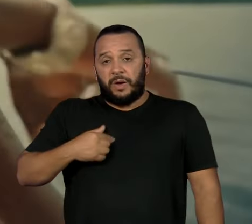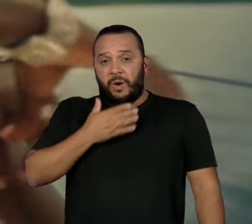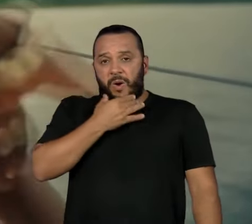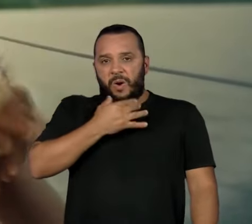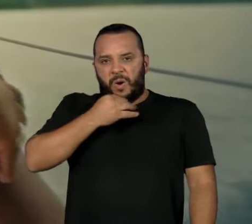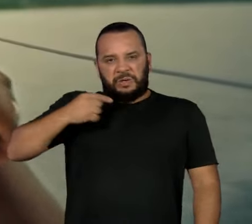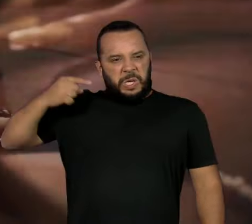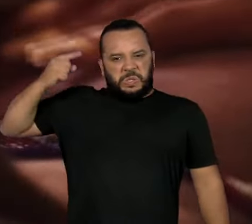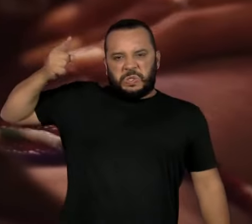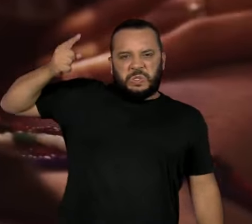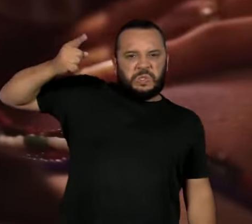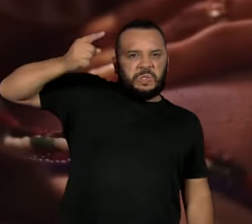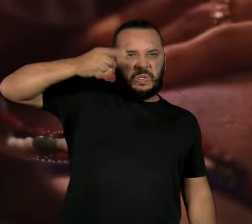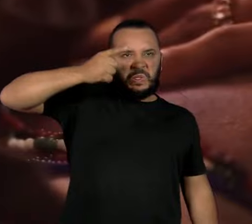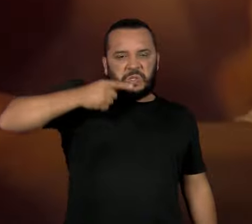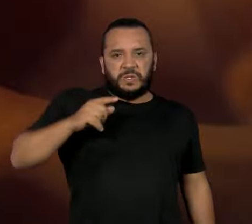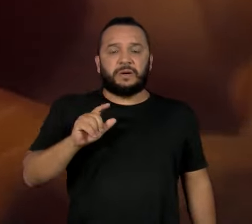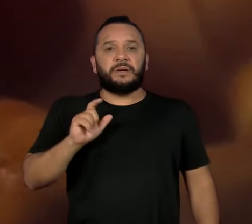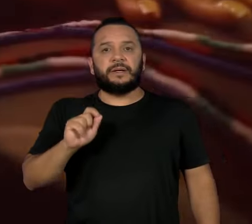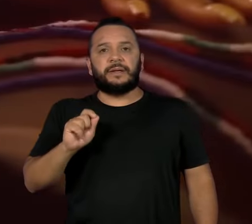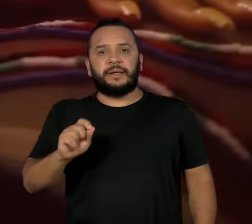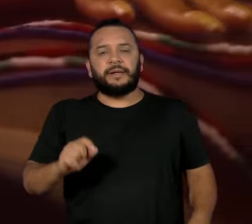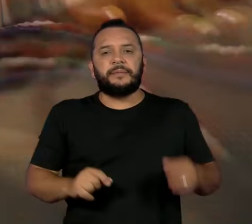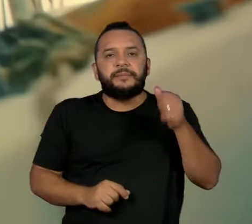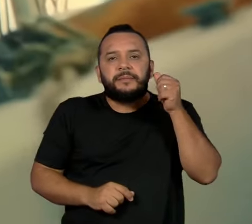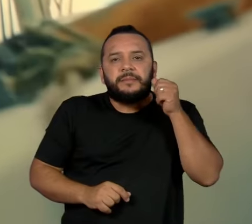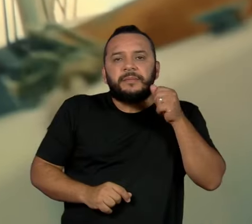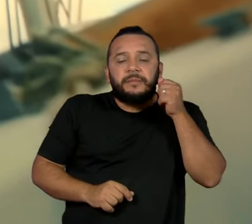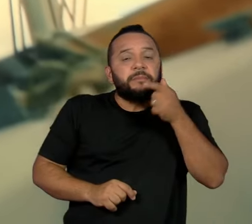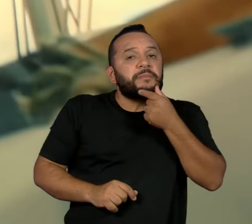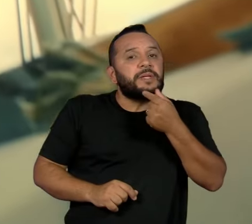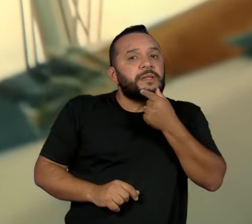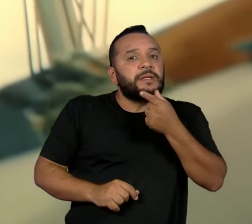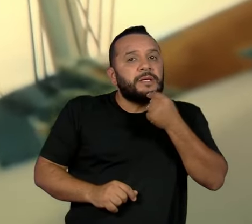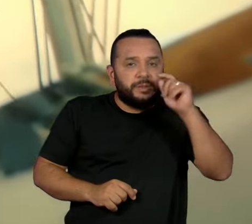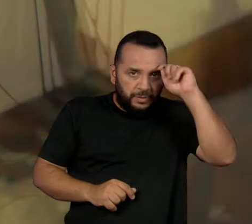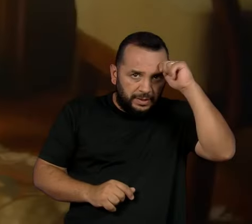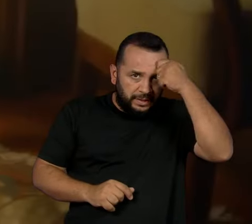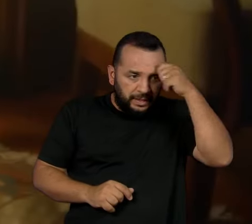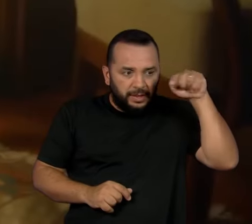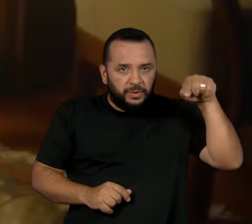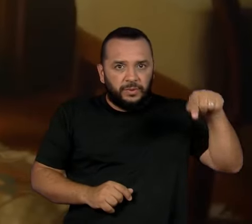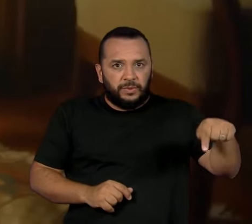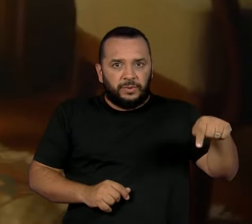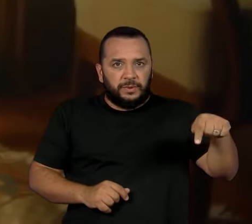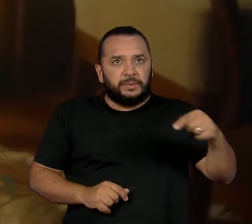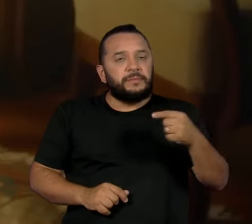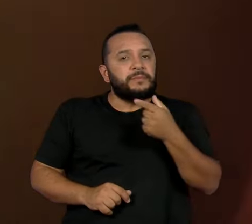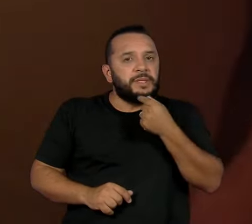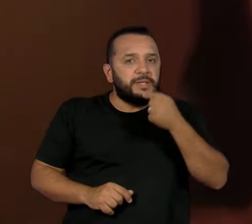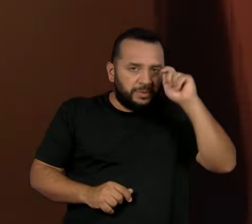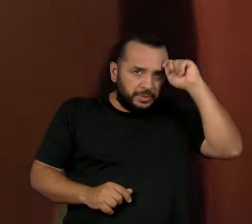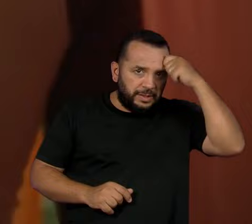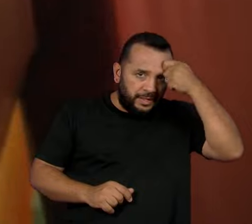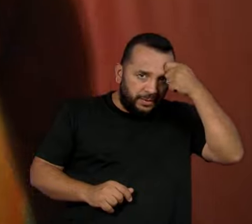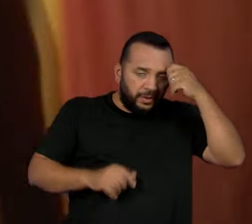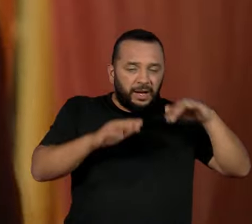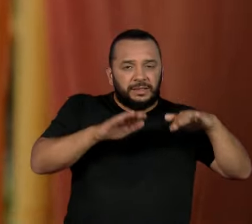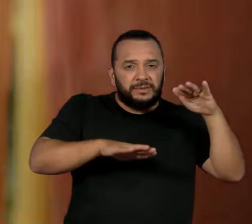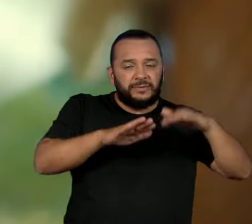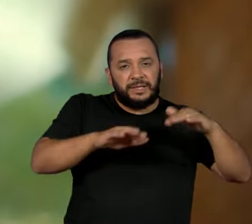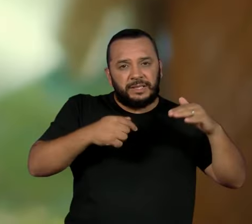é anestesiar os meninos negros para que eles se conectem com as suas emoções. No